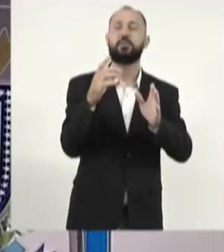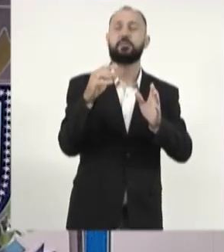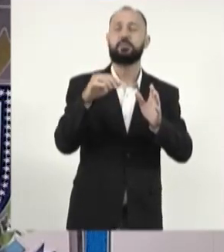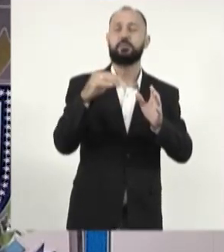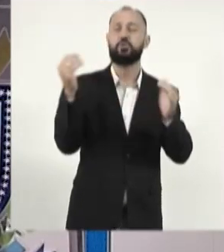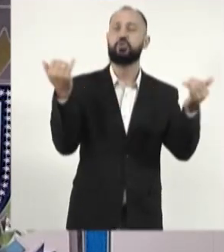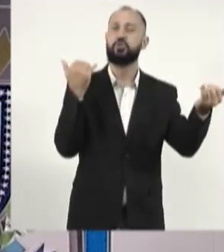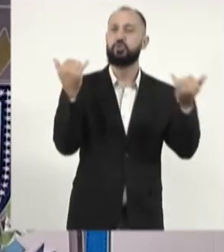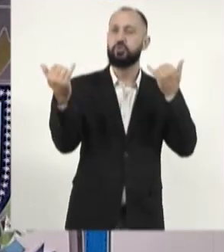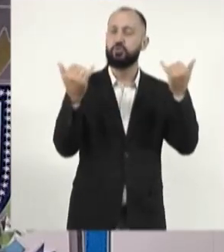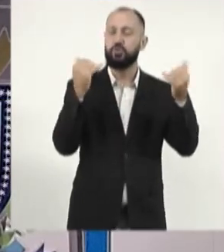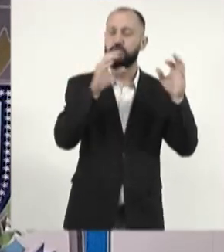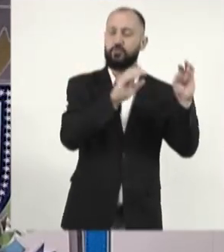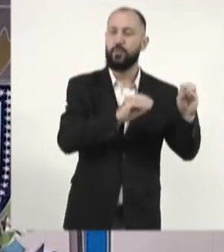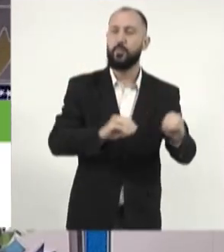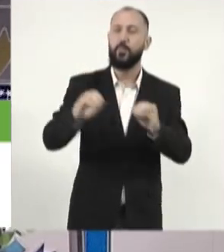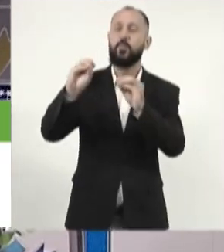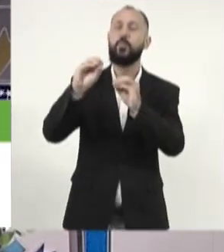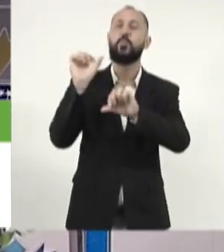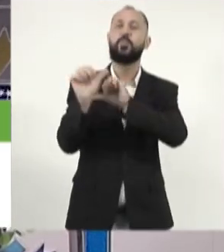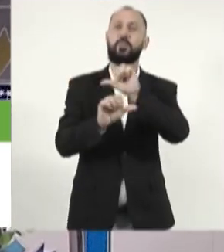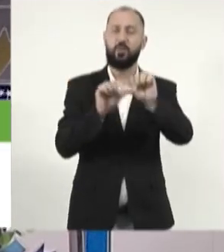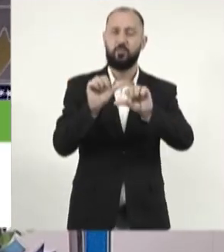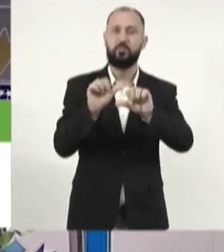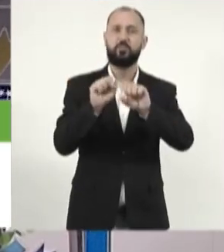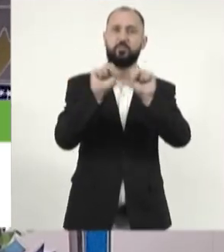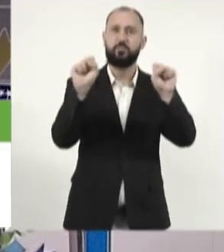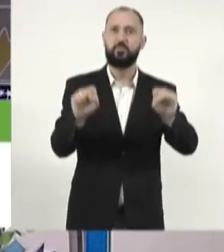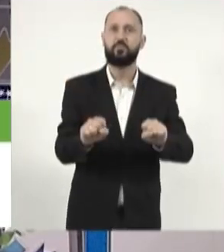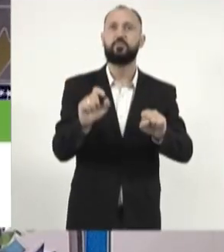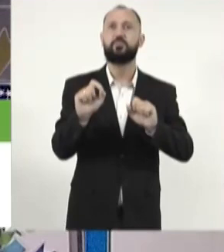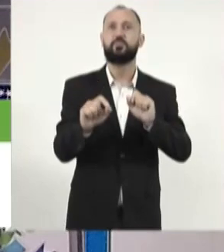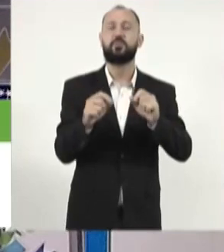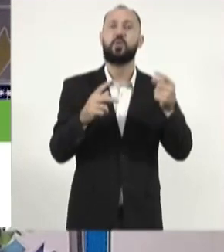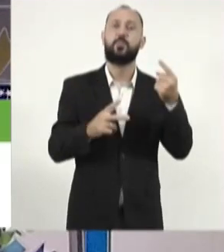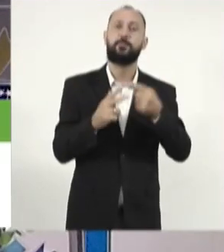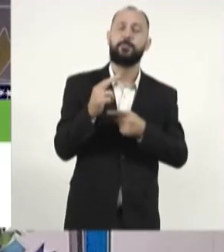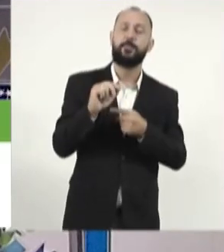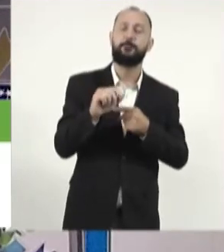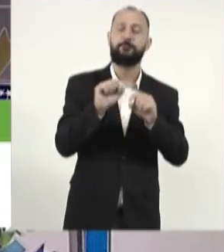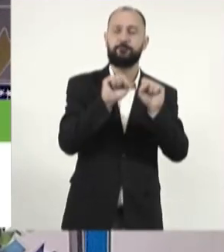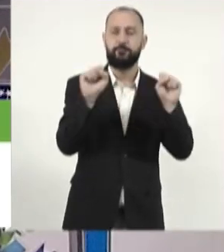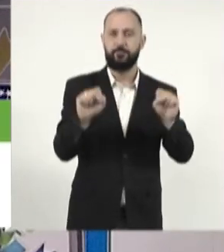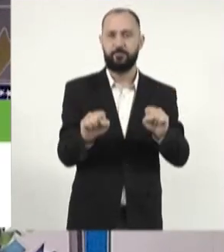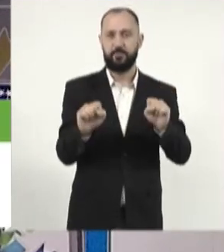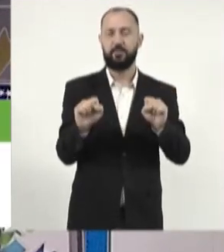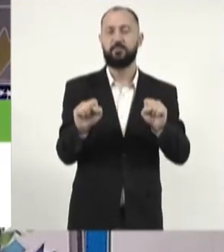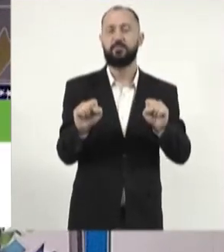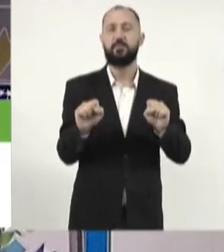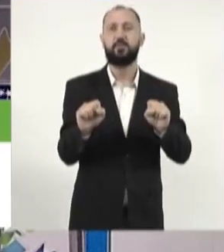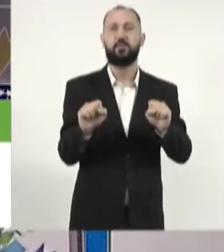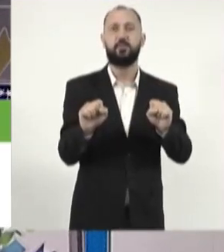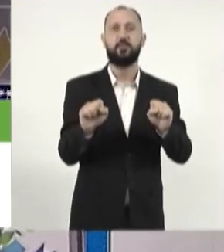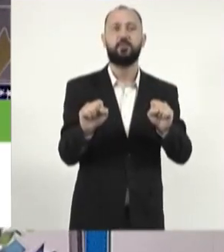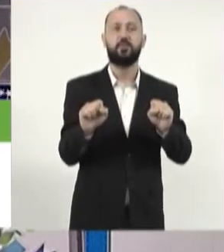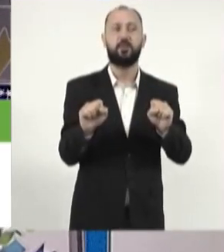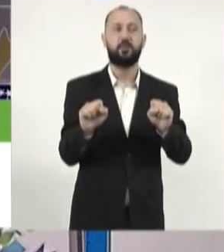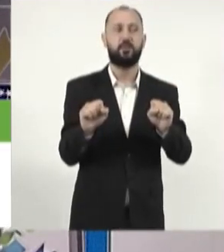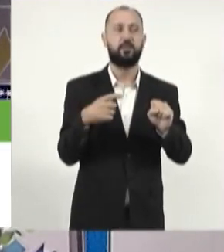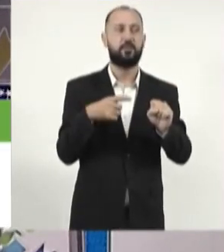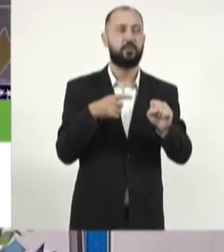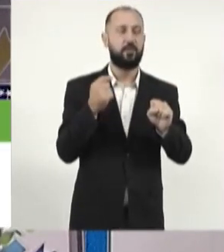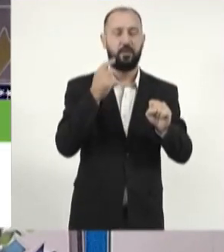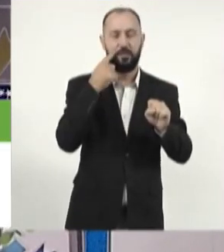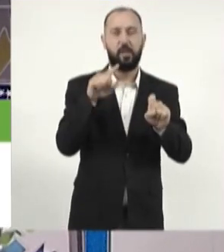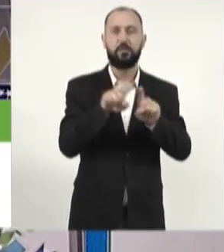Assembleia Legislativa, de toda a migração que vai levar a um desligamento temporário dos sistemas aqui da Assembleia Legislativa. A ordem